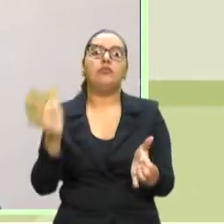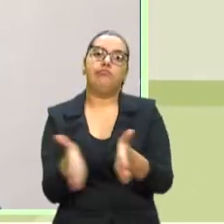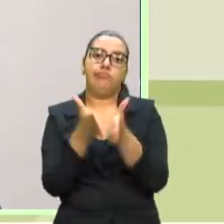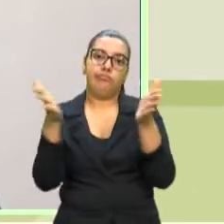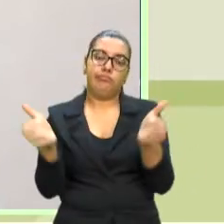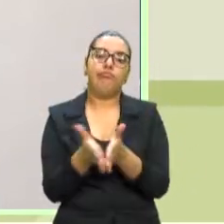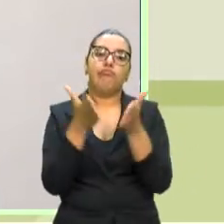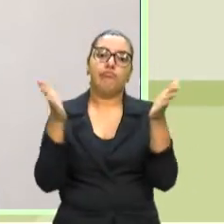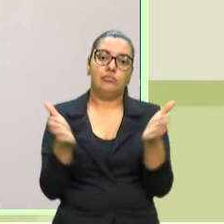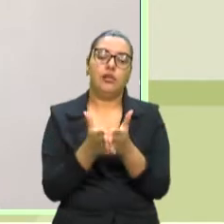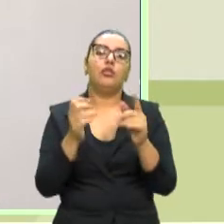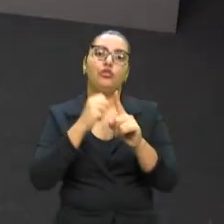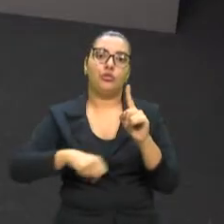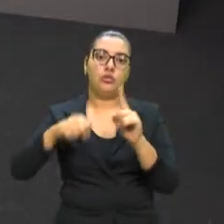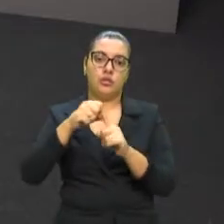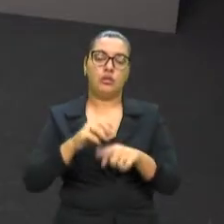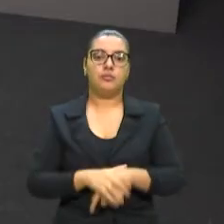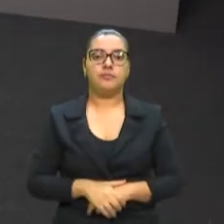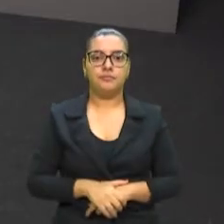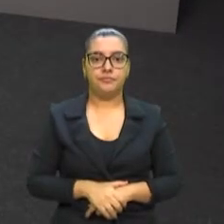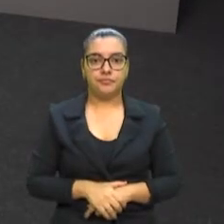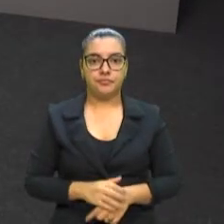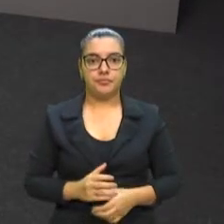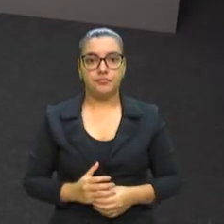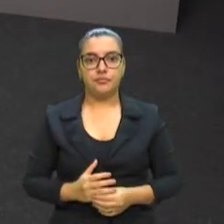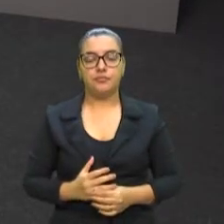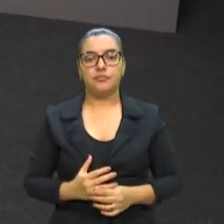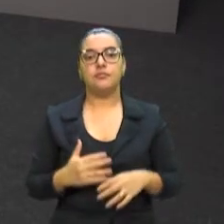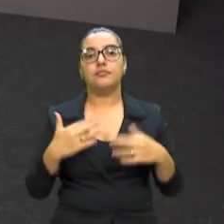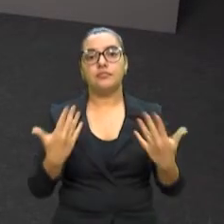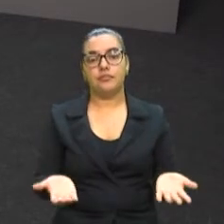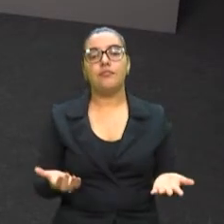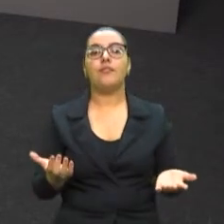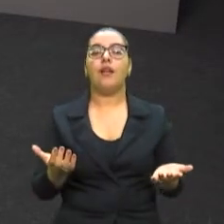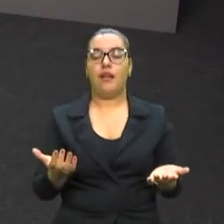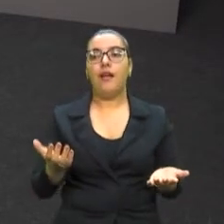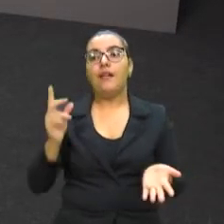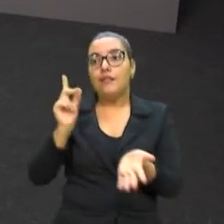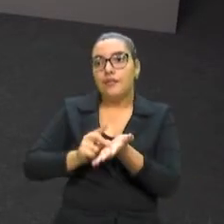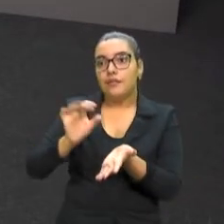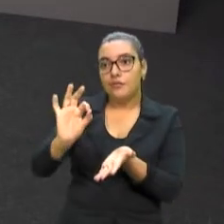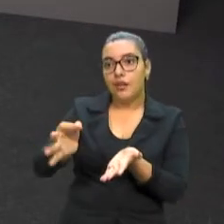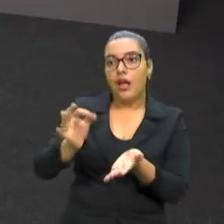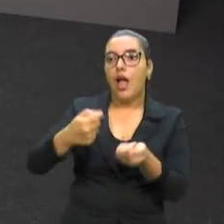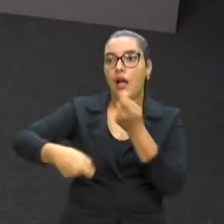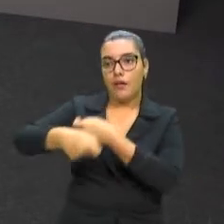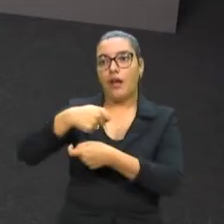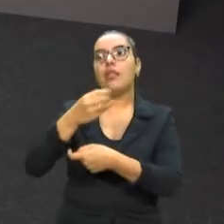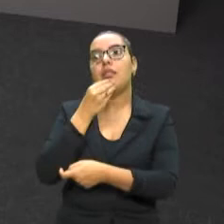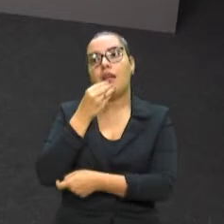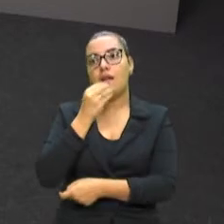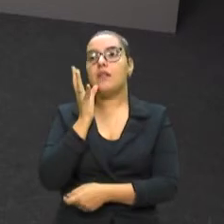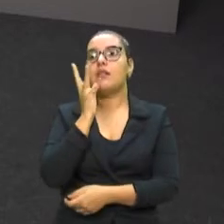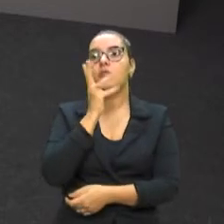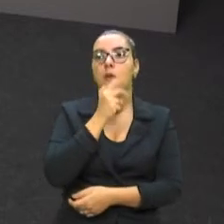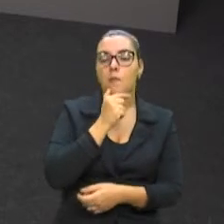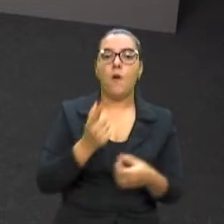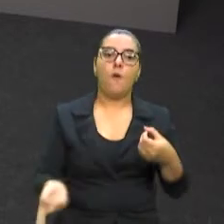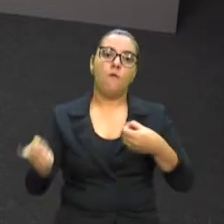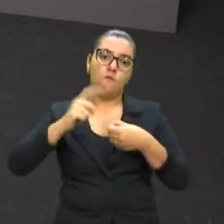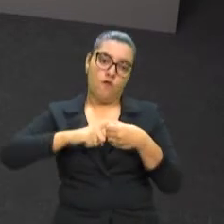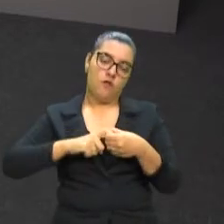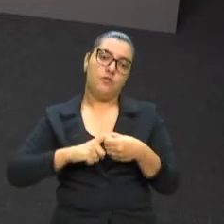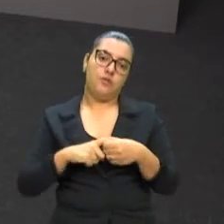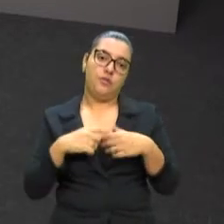da nossa sociedade. Pois é, doutor Cláudio, a economia deve demorar um pouquinho ainda a voltar o que era antes,